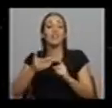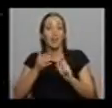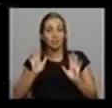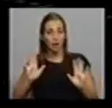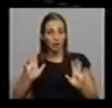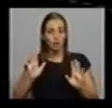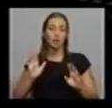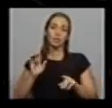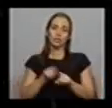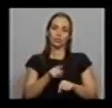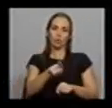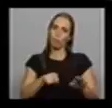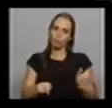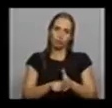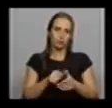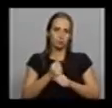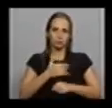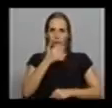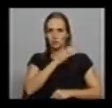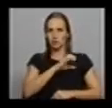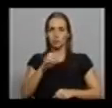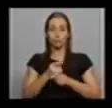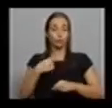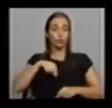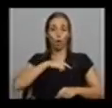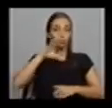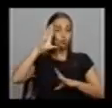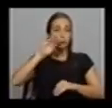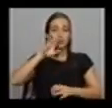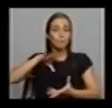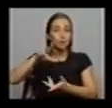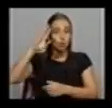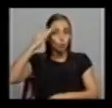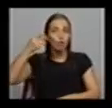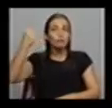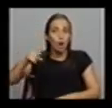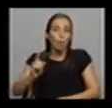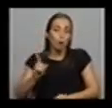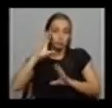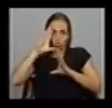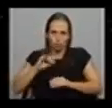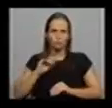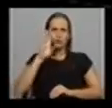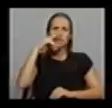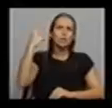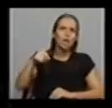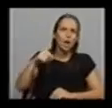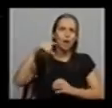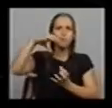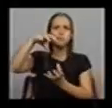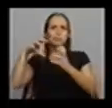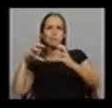autêntica provocação para os astrónomos. Ou seja, nós não sabemos se ele existe. Se ele existir, nós não sabemos em que zona da sua órbita é que ele está,